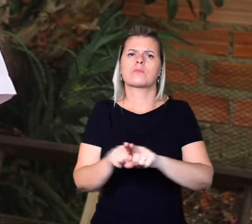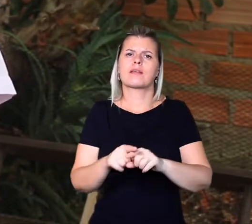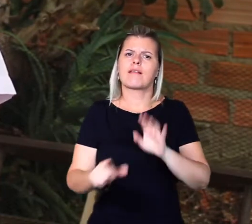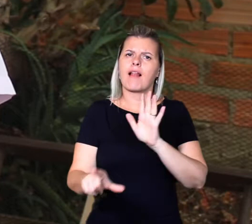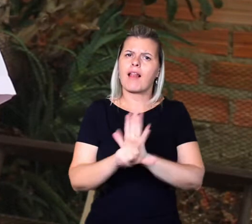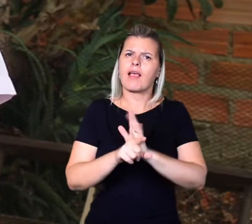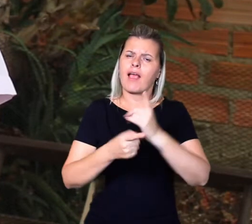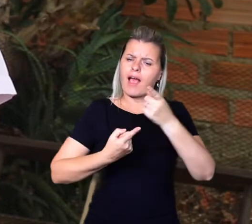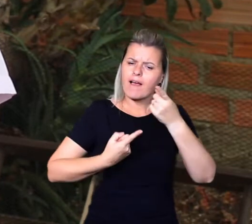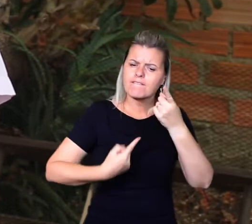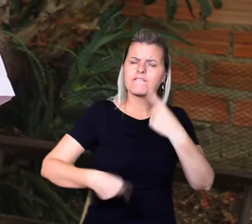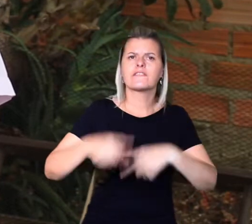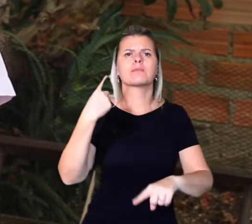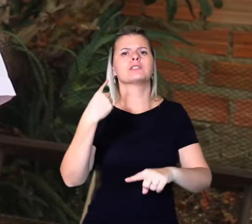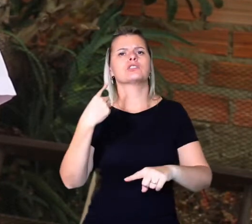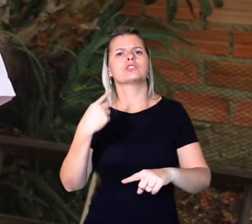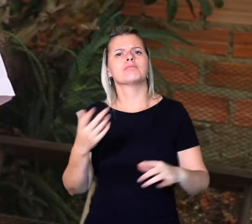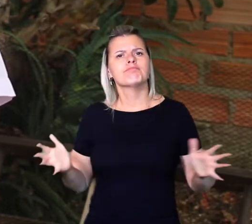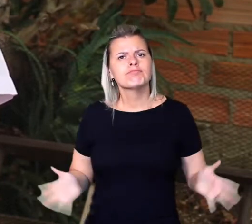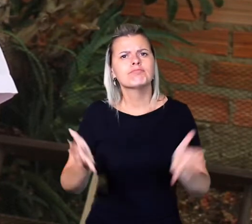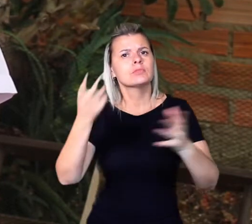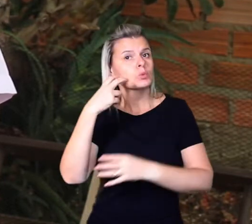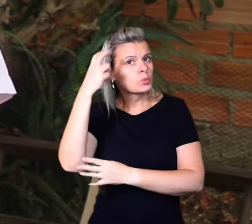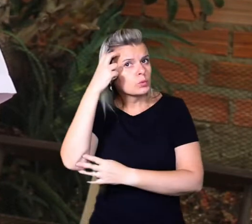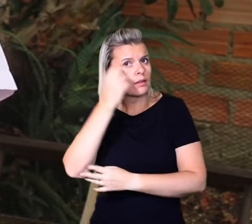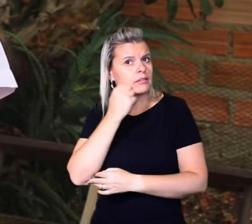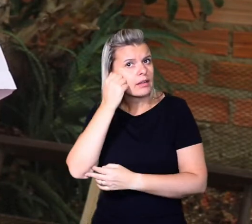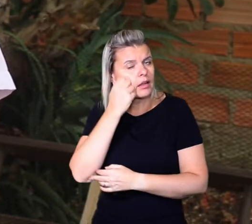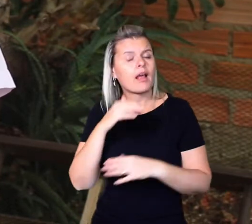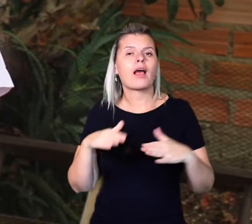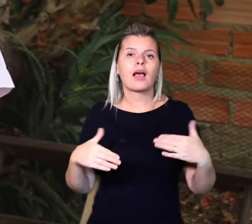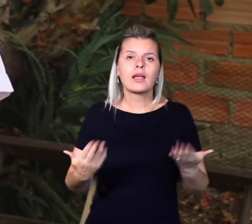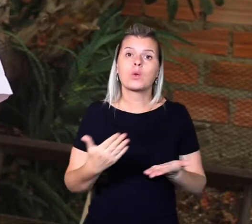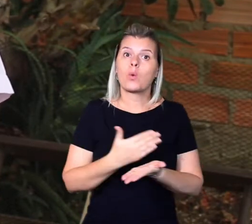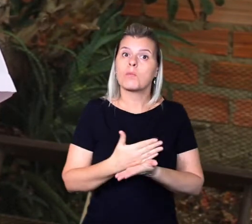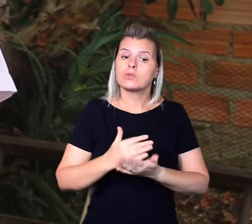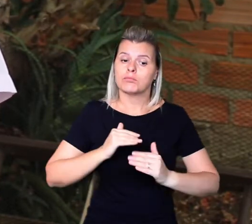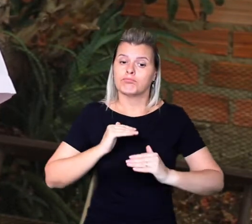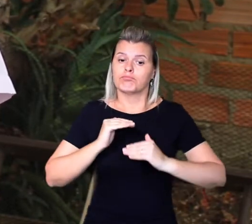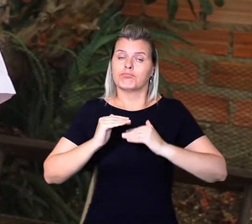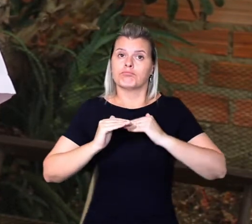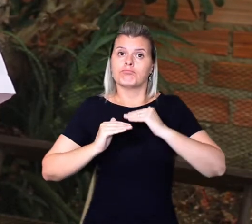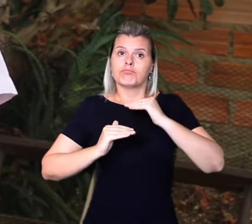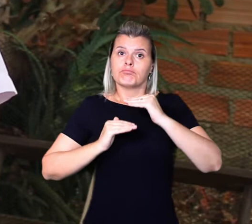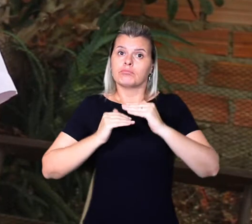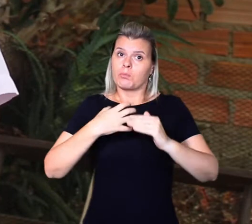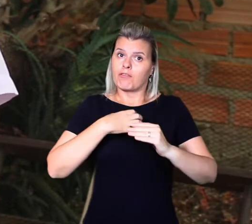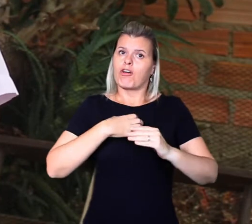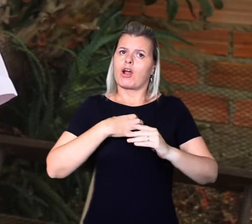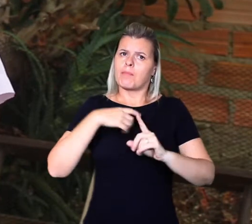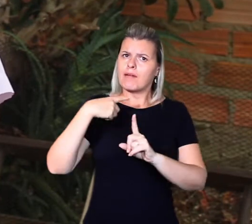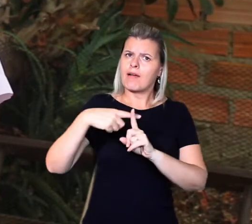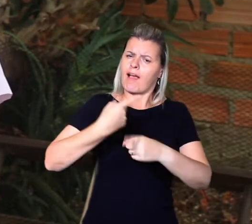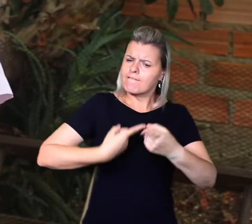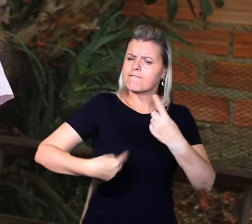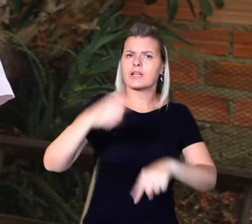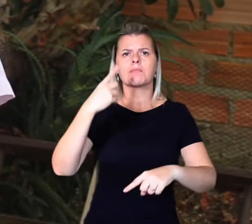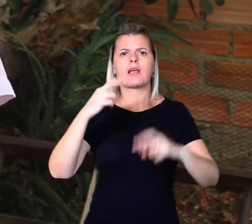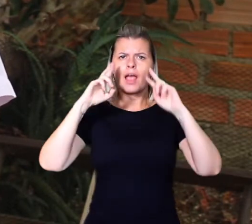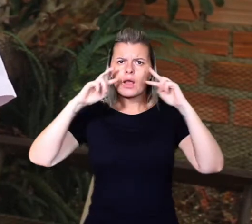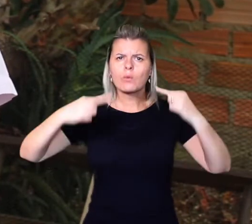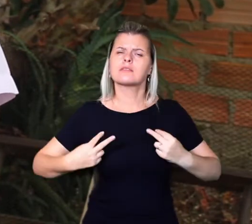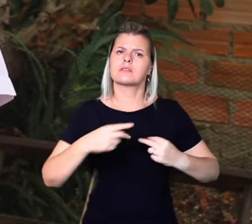promover a cultura negra e as comunidades negras, começou a se ter um avanço no sentido afirmativo, de um reconhecimento